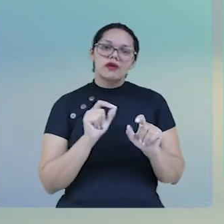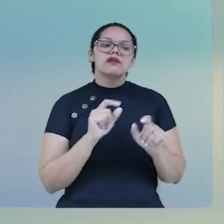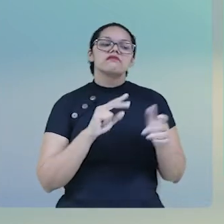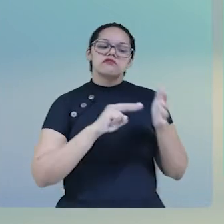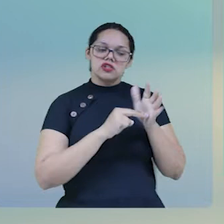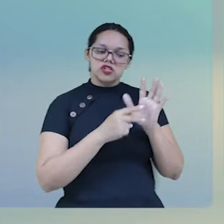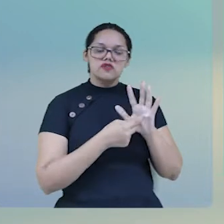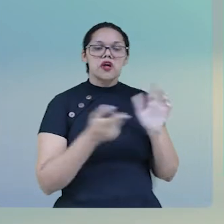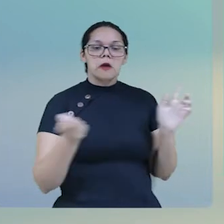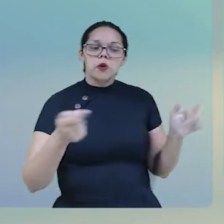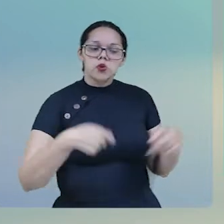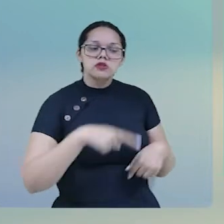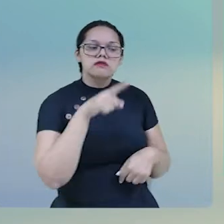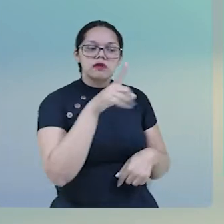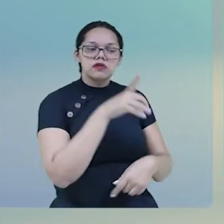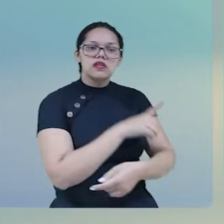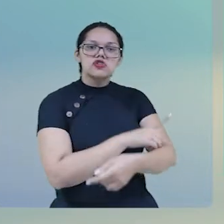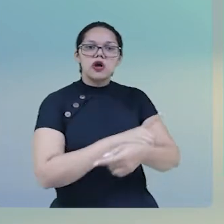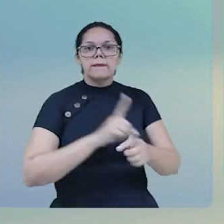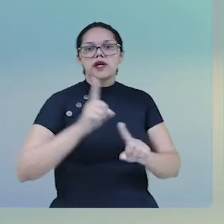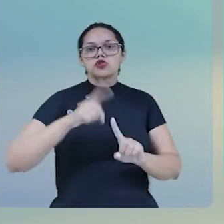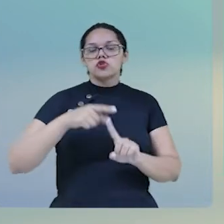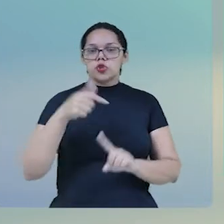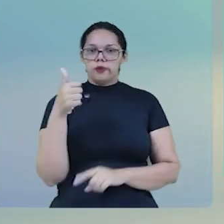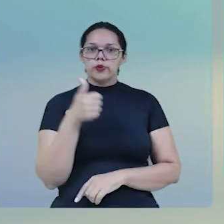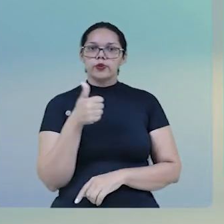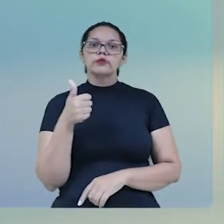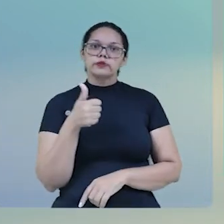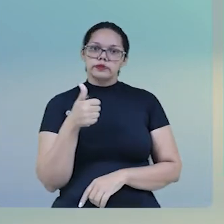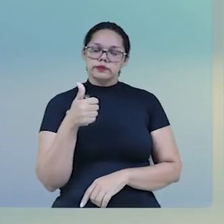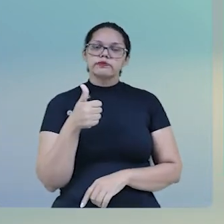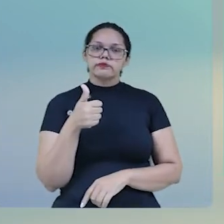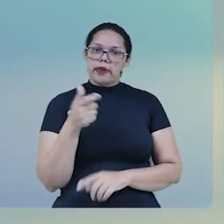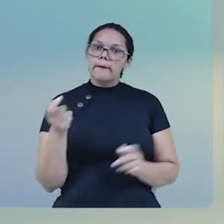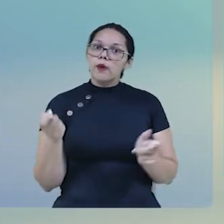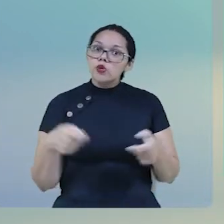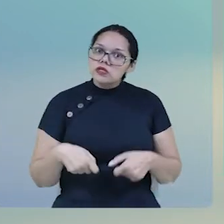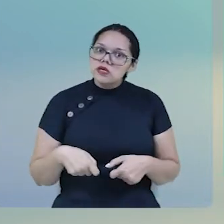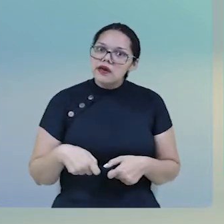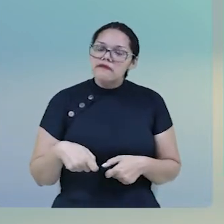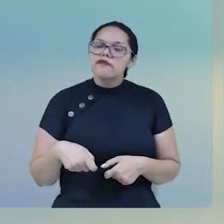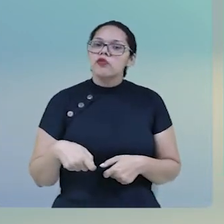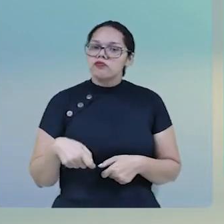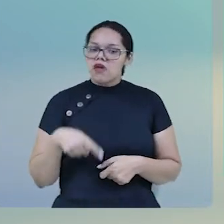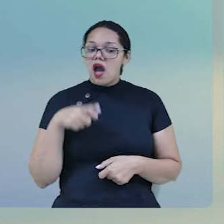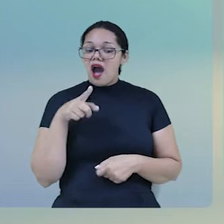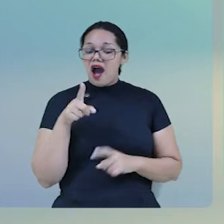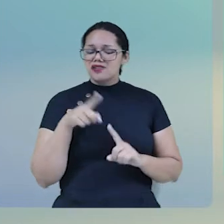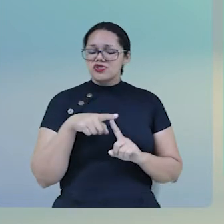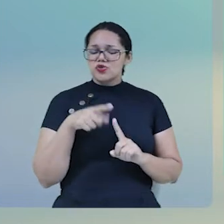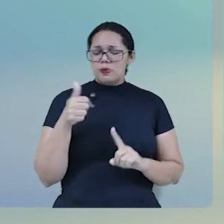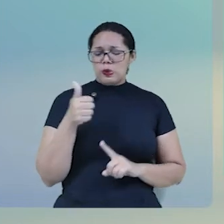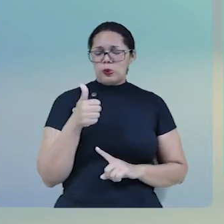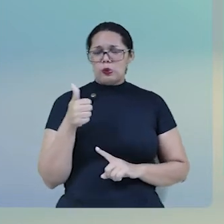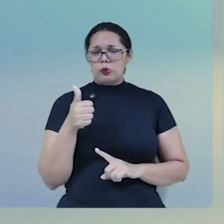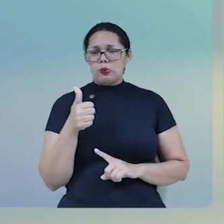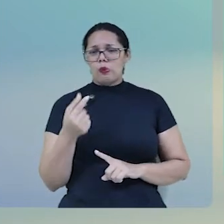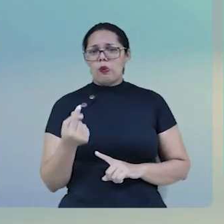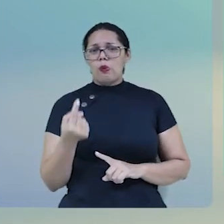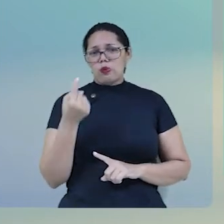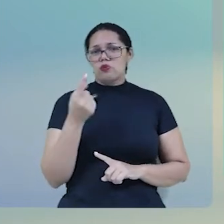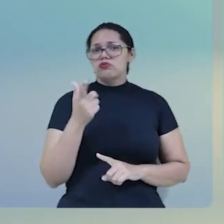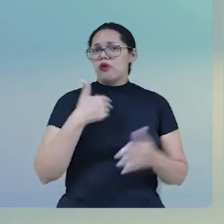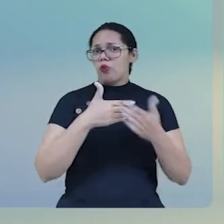estar caracterizando diabetes do tipo 1. E olha que a diabetes do tipo 1, ela